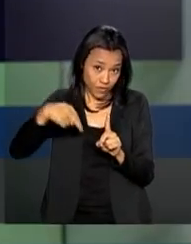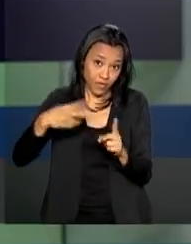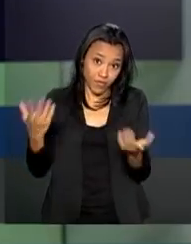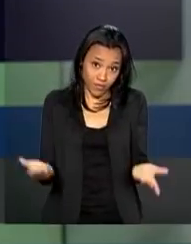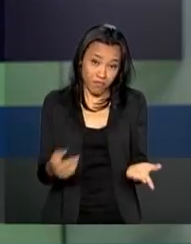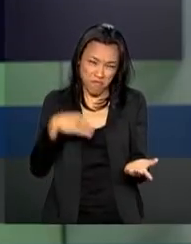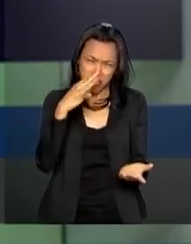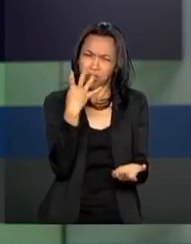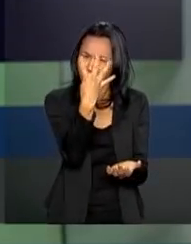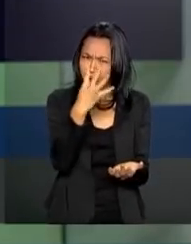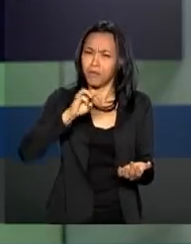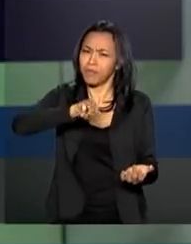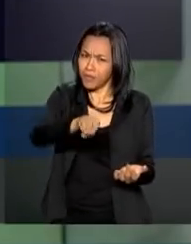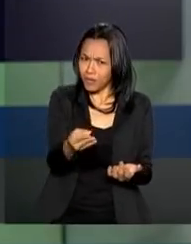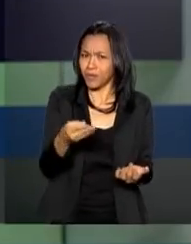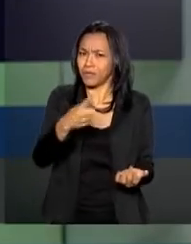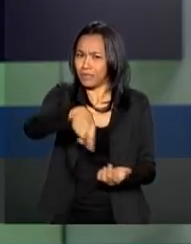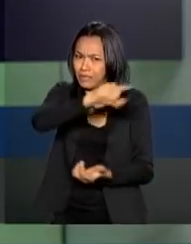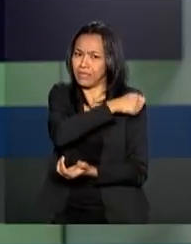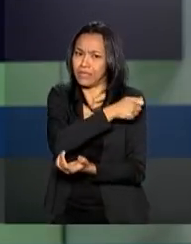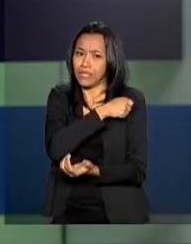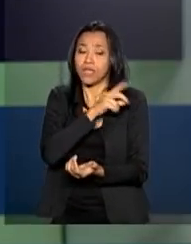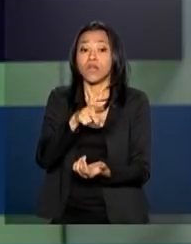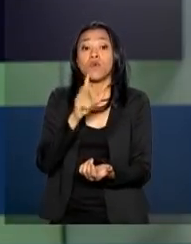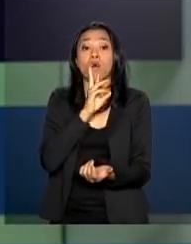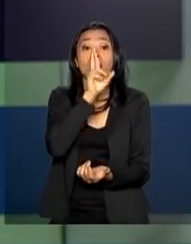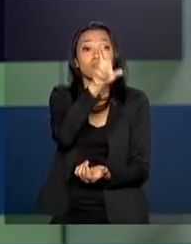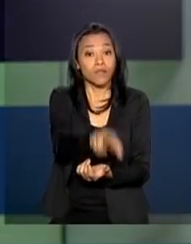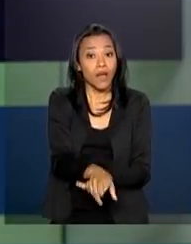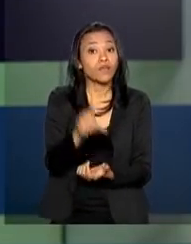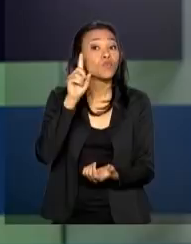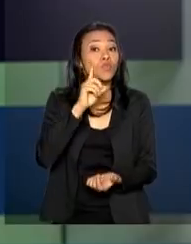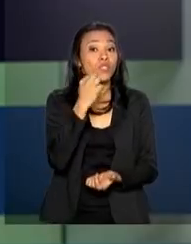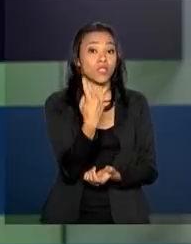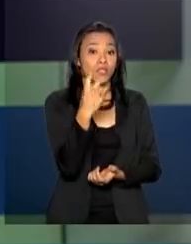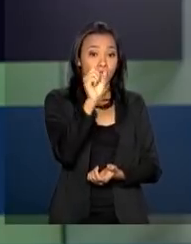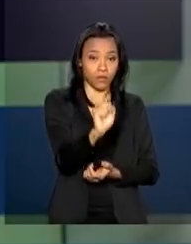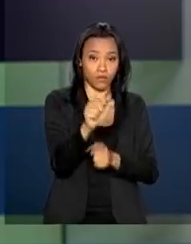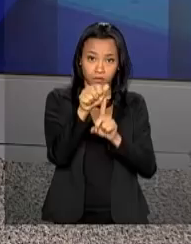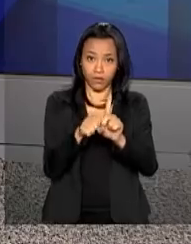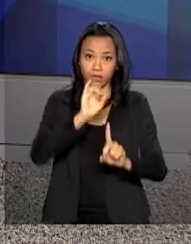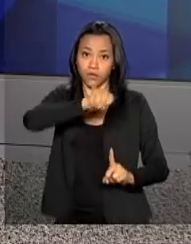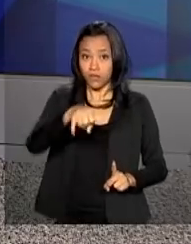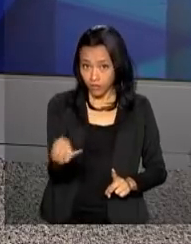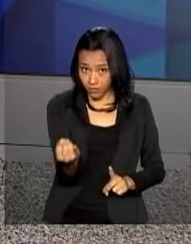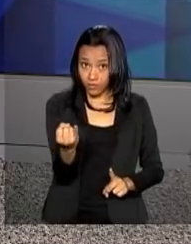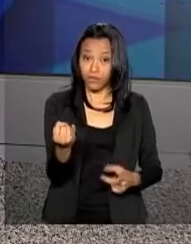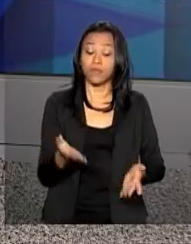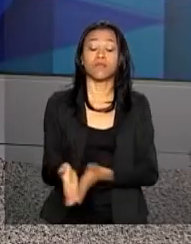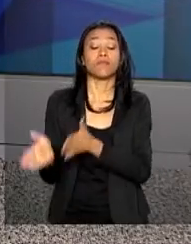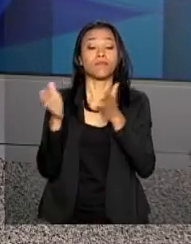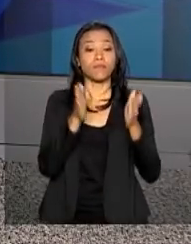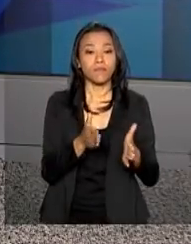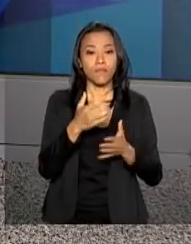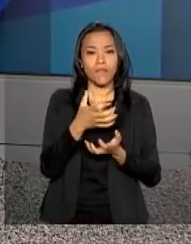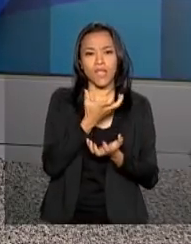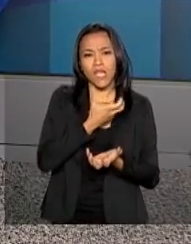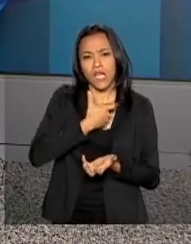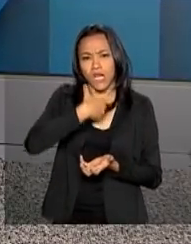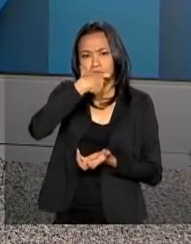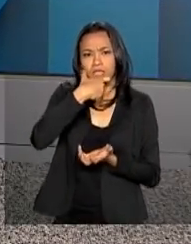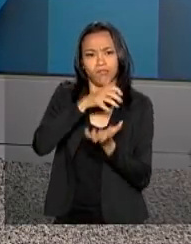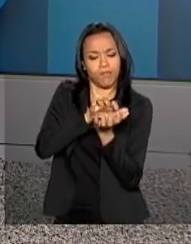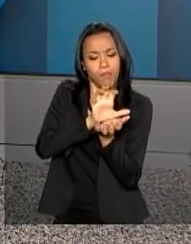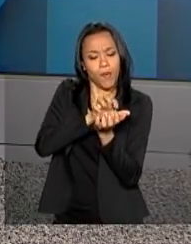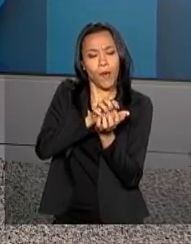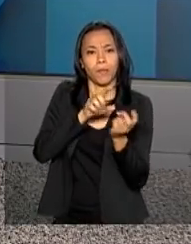estudantes. Os resultados individuais do Enem vão sair no dia 18 de janeiro. Próteses dentárias, fábrica